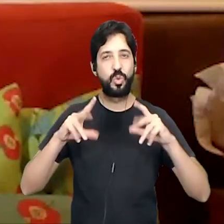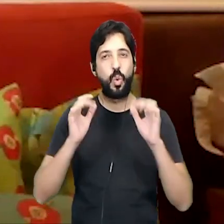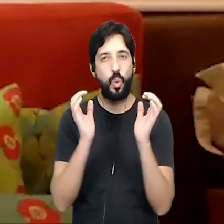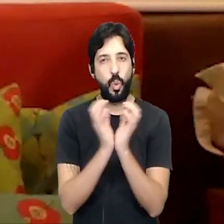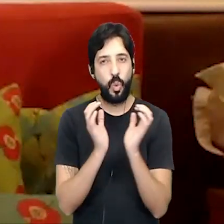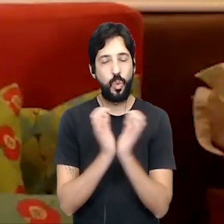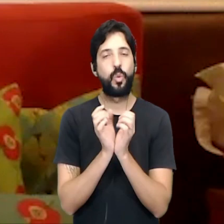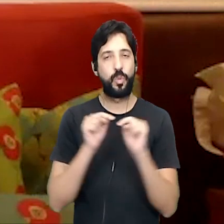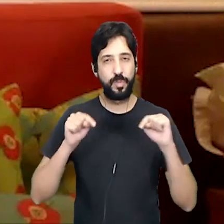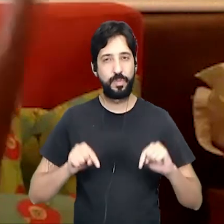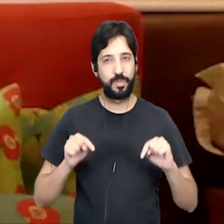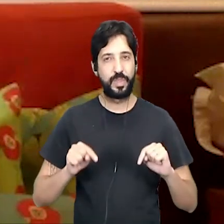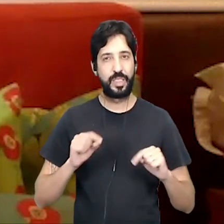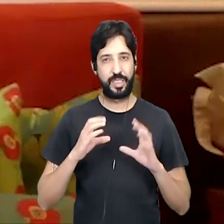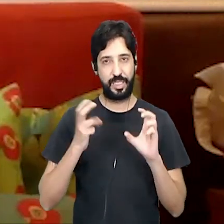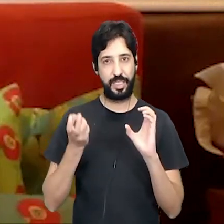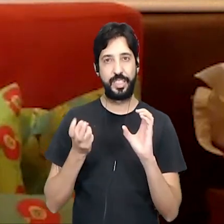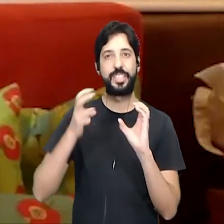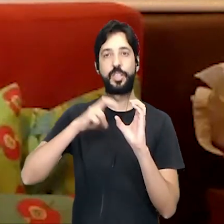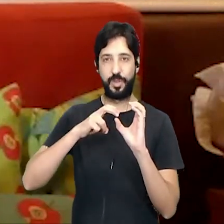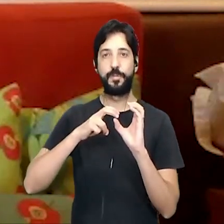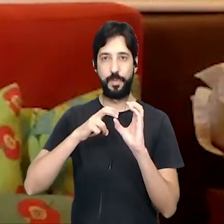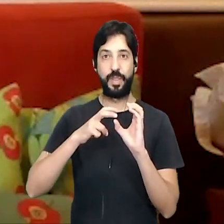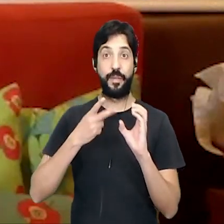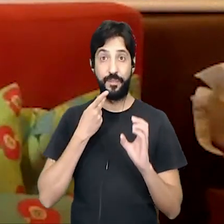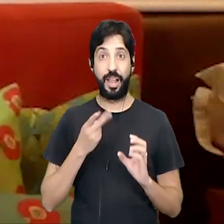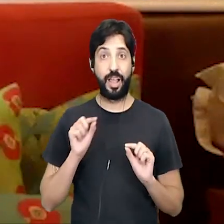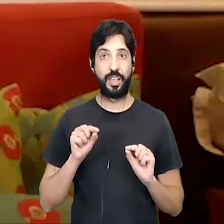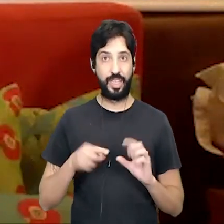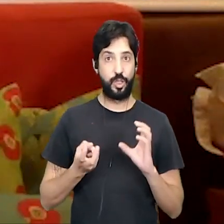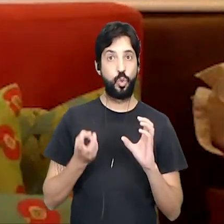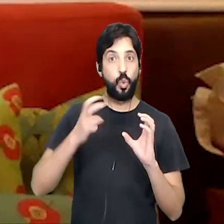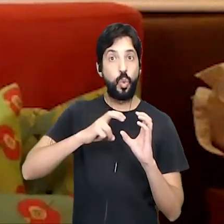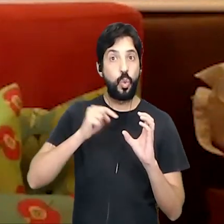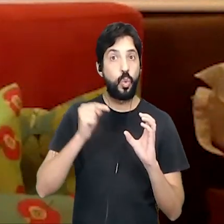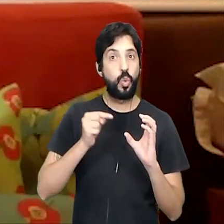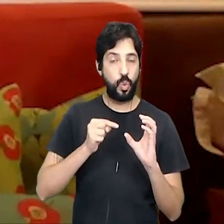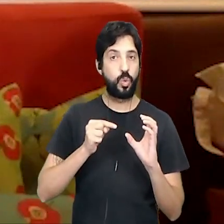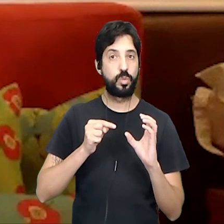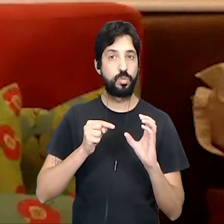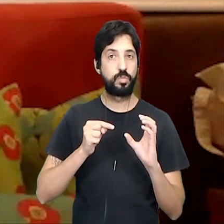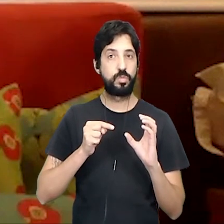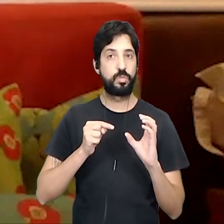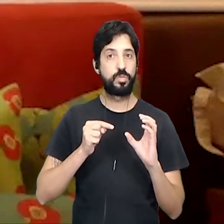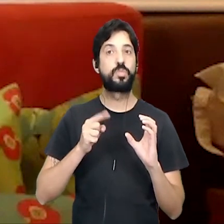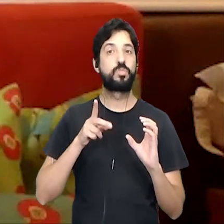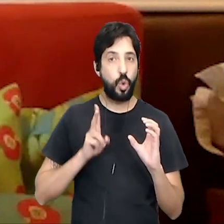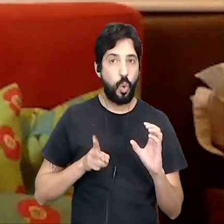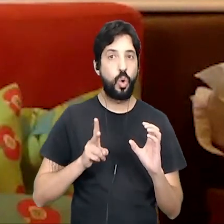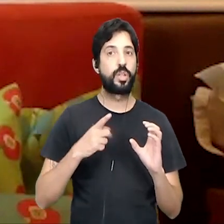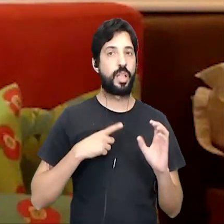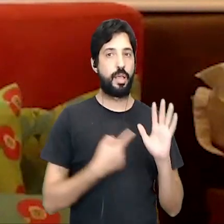hoje, né? Agradecer a toda a equipe aí do Circuito Municipal de Cultura, dizer que o Circuito Municipal